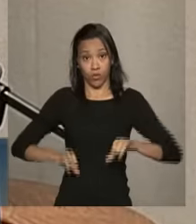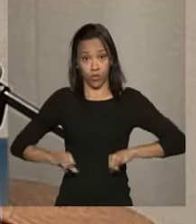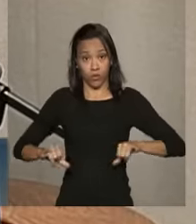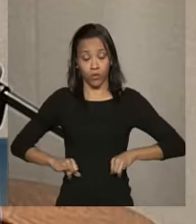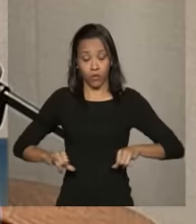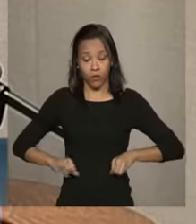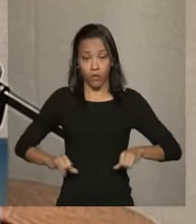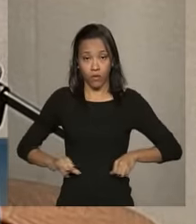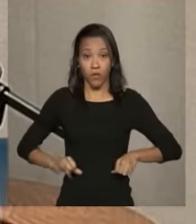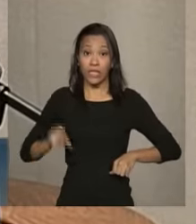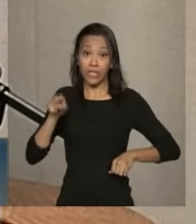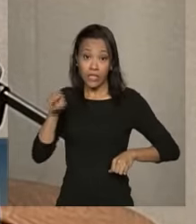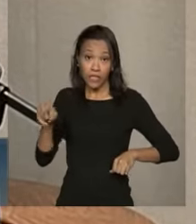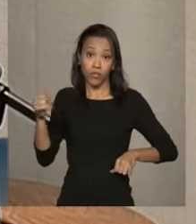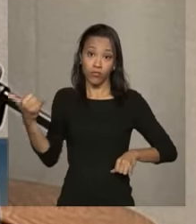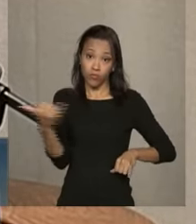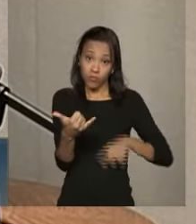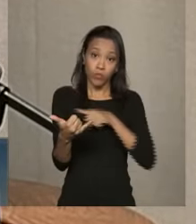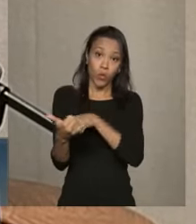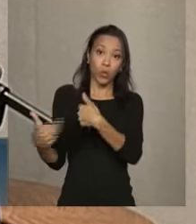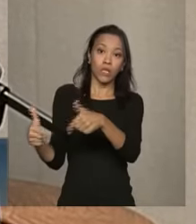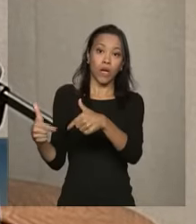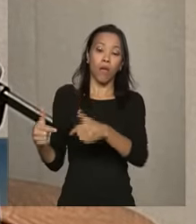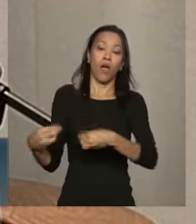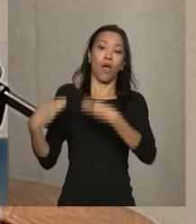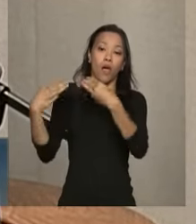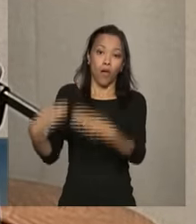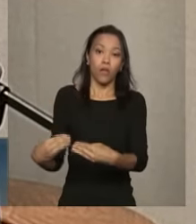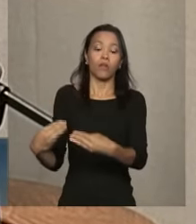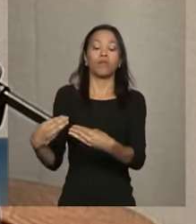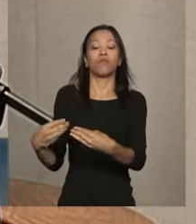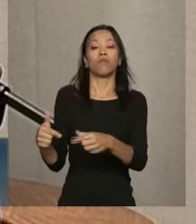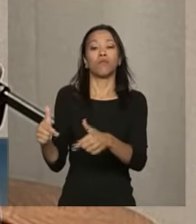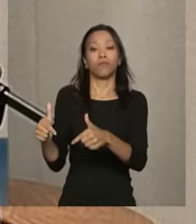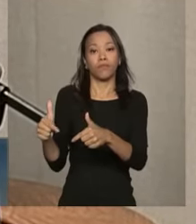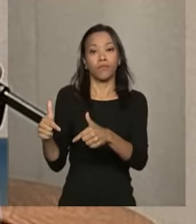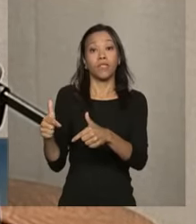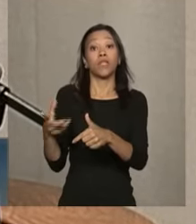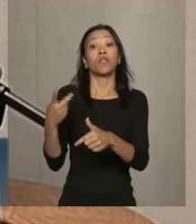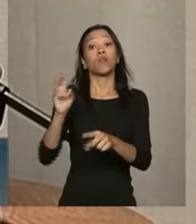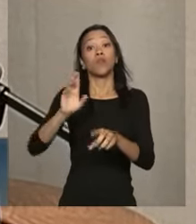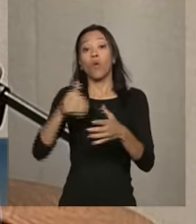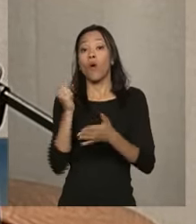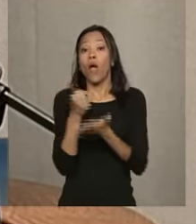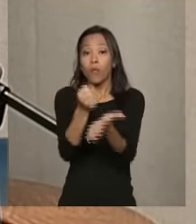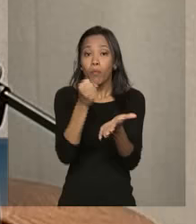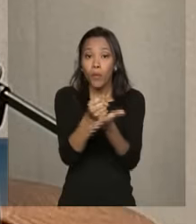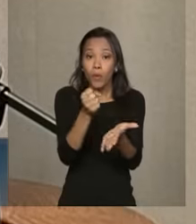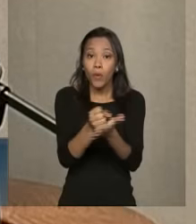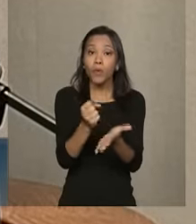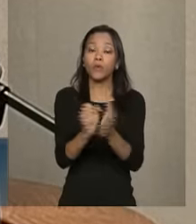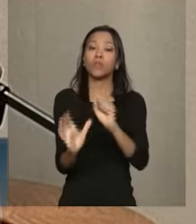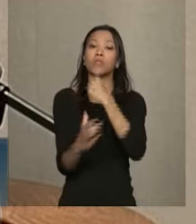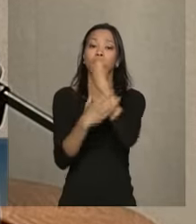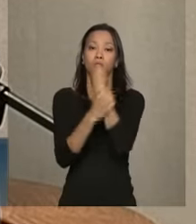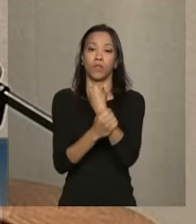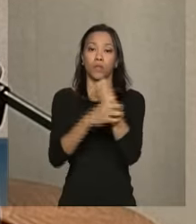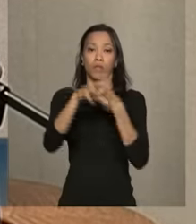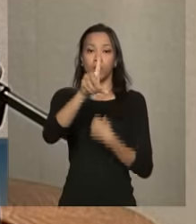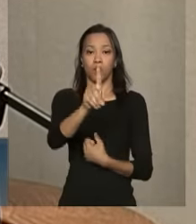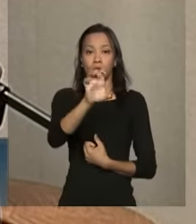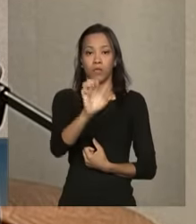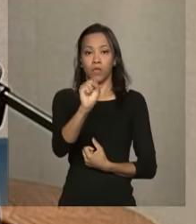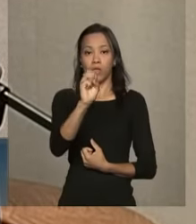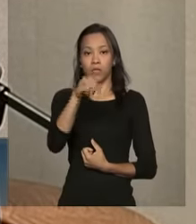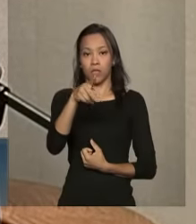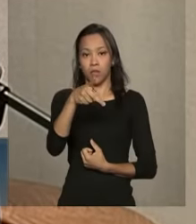trabalho do do Ministério do Trabalho e Emprego com o oferecimento do seguro desemprego a 91,4 da por